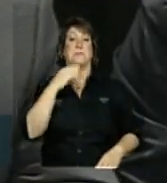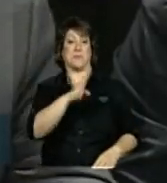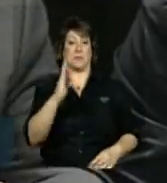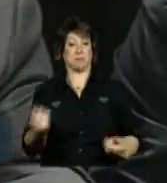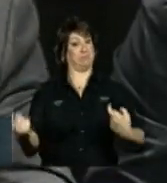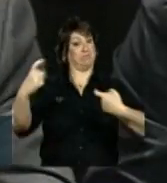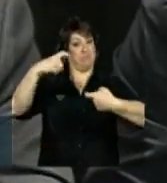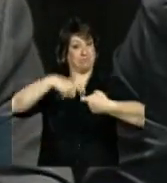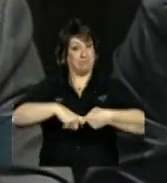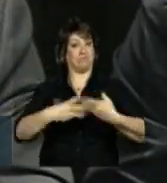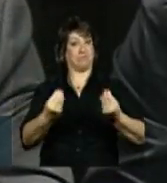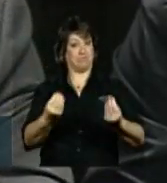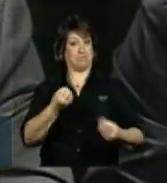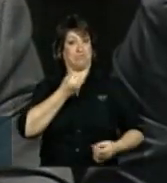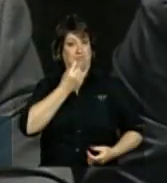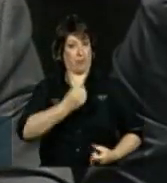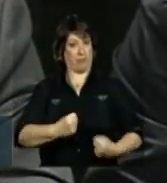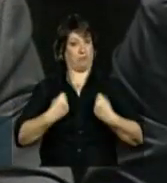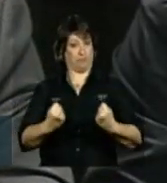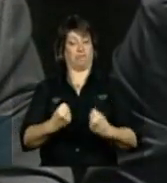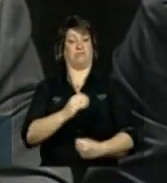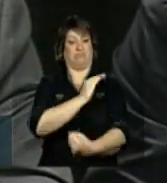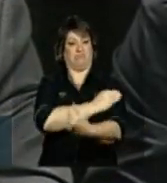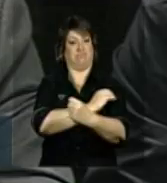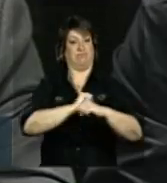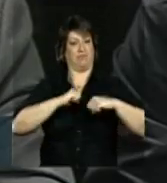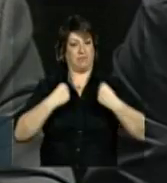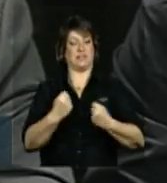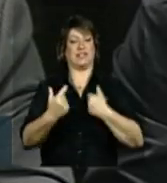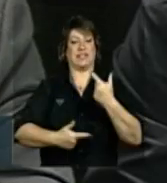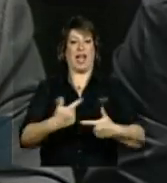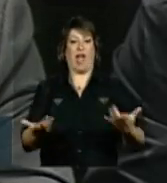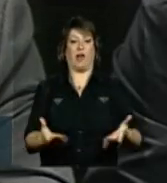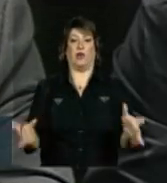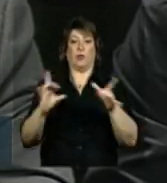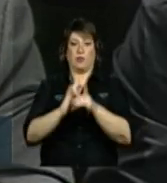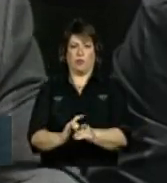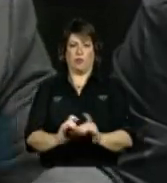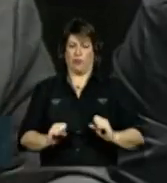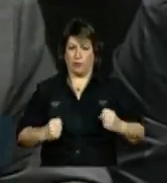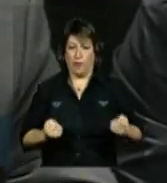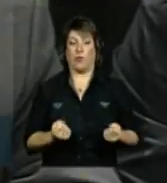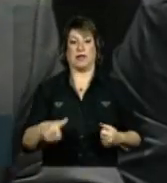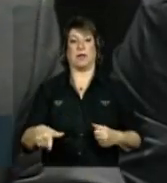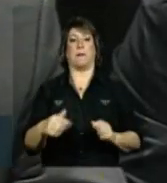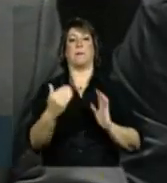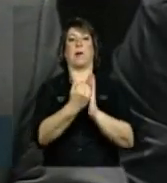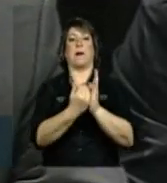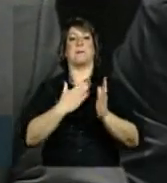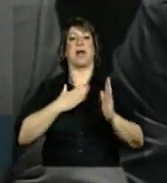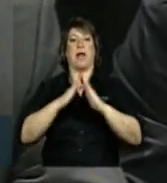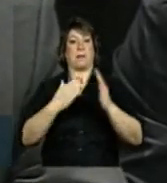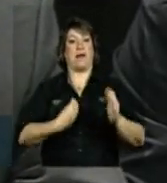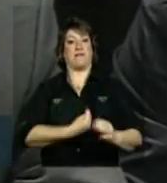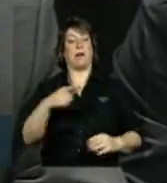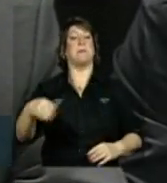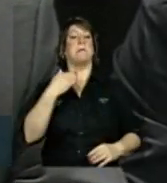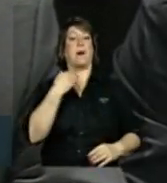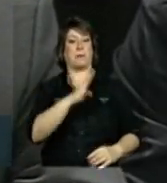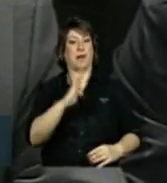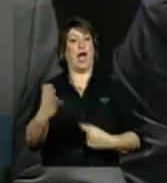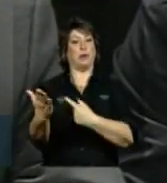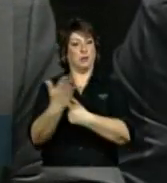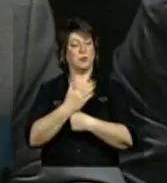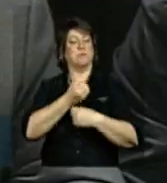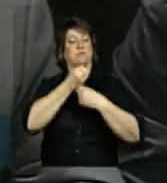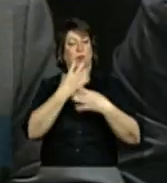é um parceiro muito grande do governo e agora vai entrar muito forte no programa do Minha Casa Minha Vida. E que a gente